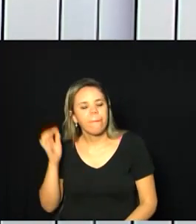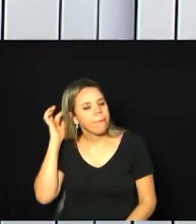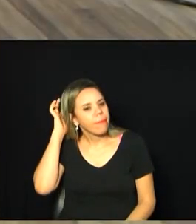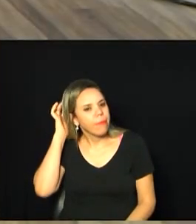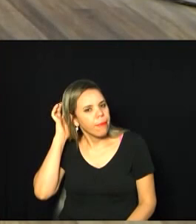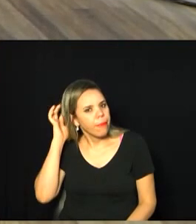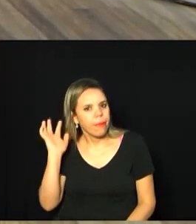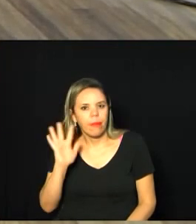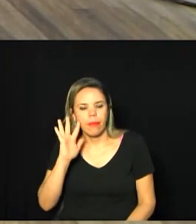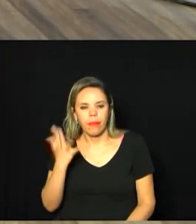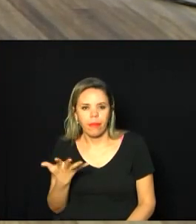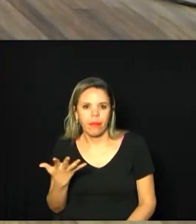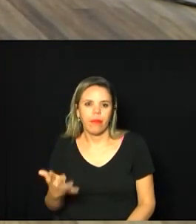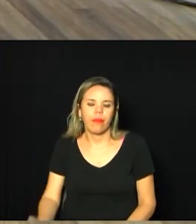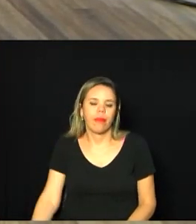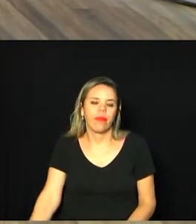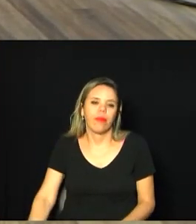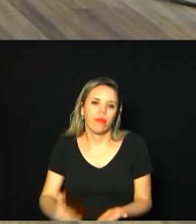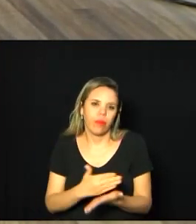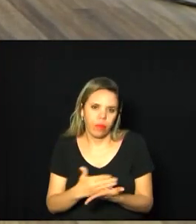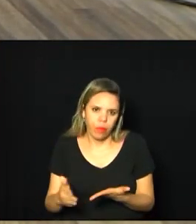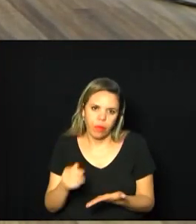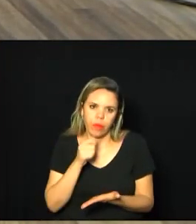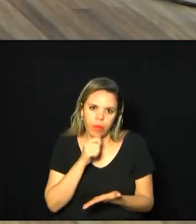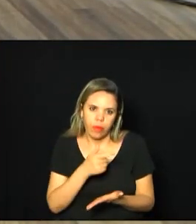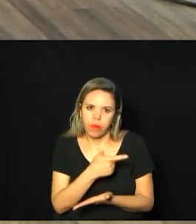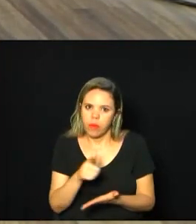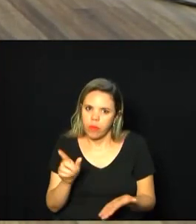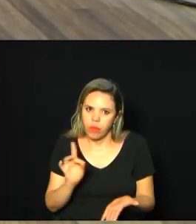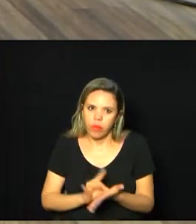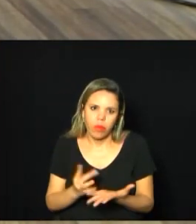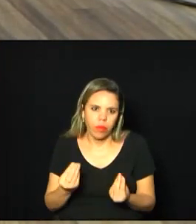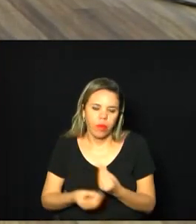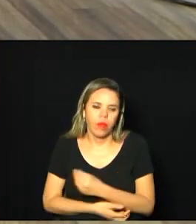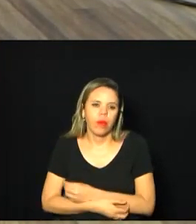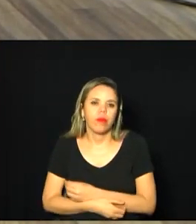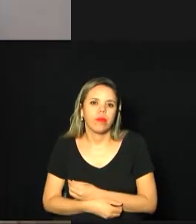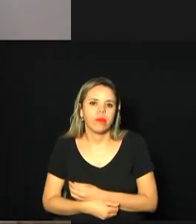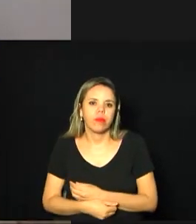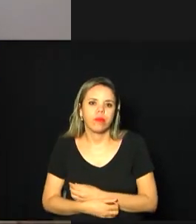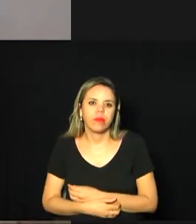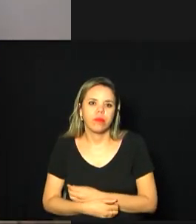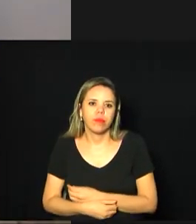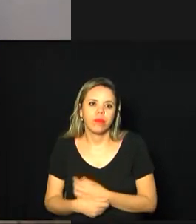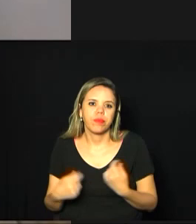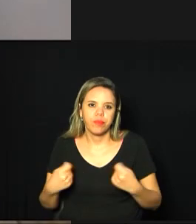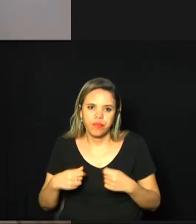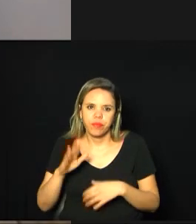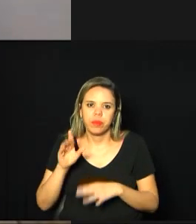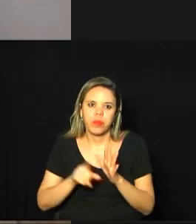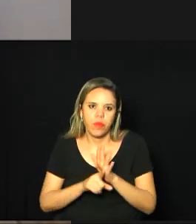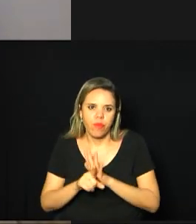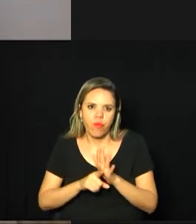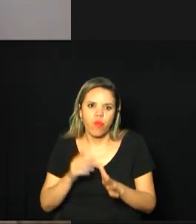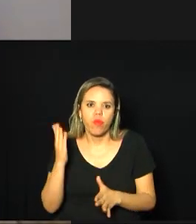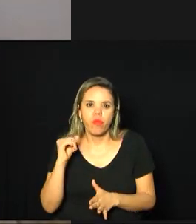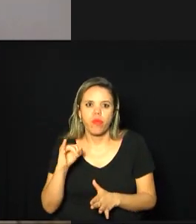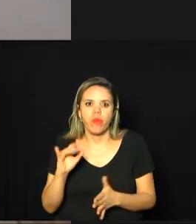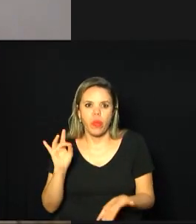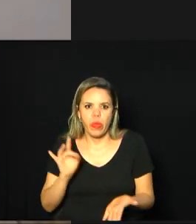Os resultados estão recém começando a sair, não existe muito... a gente precisa de mais dados para saber